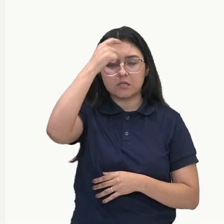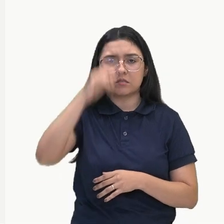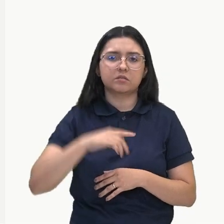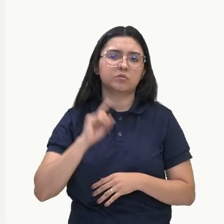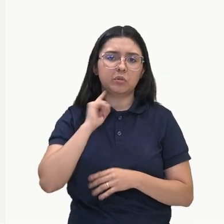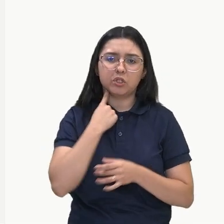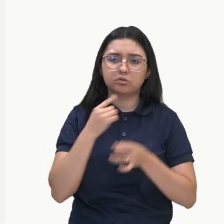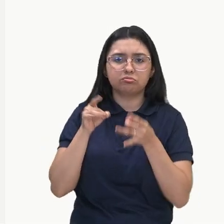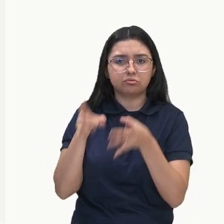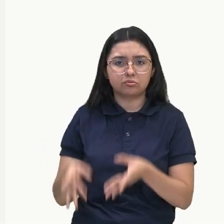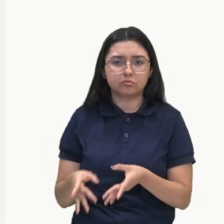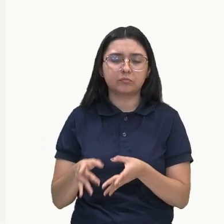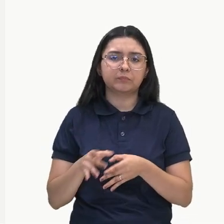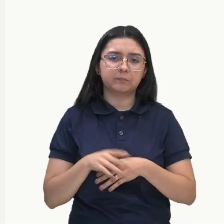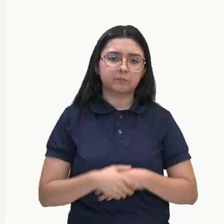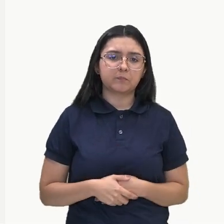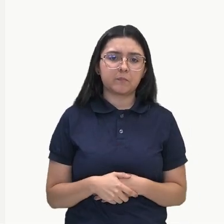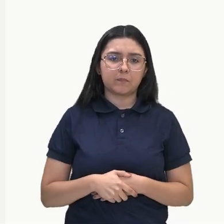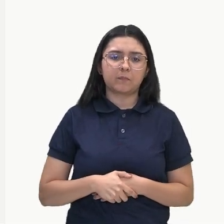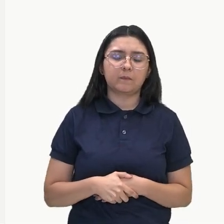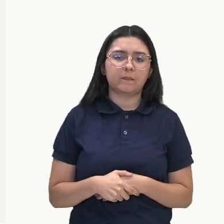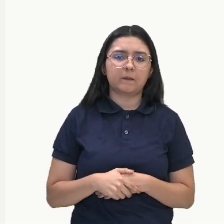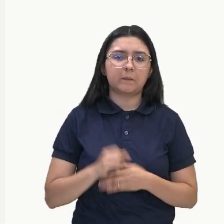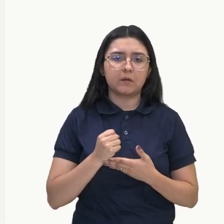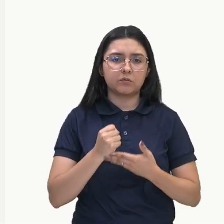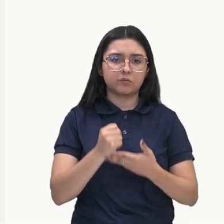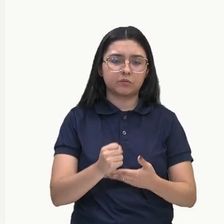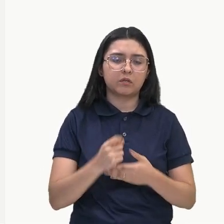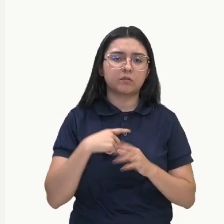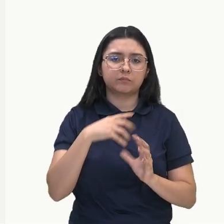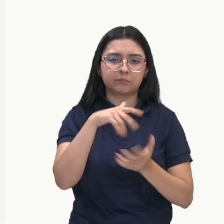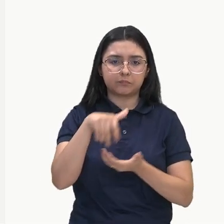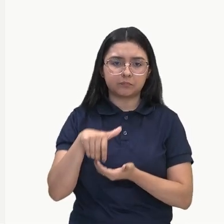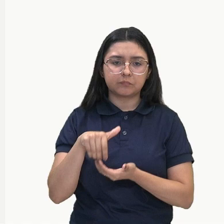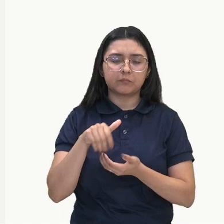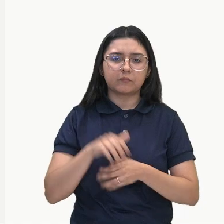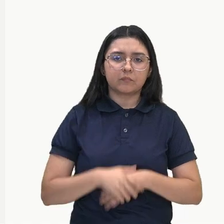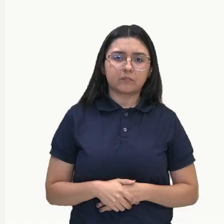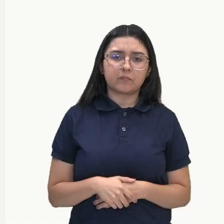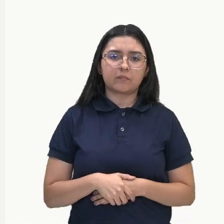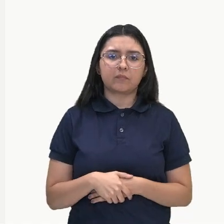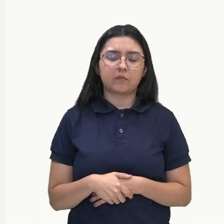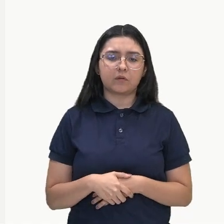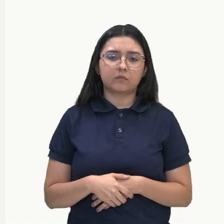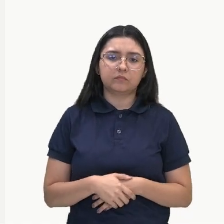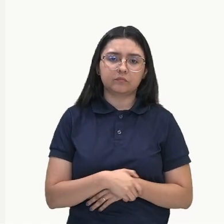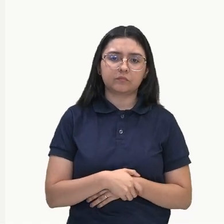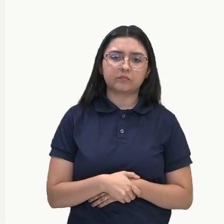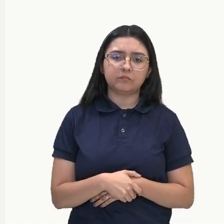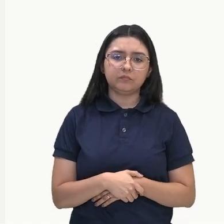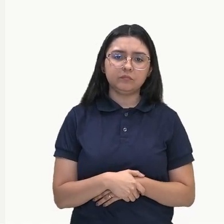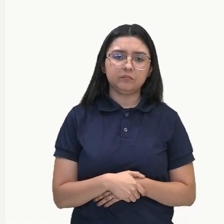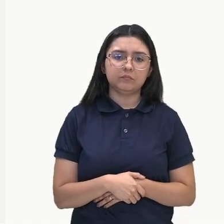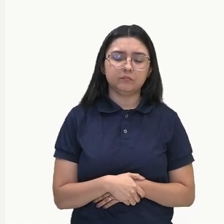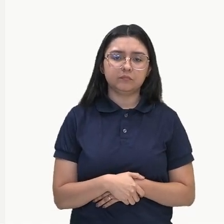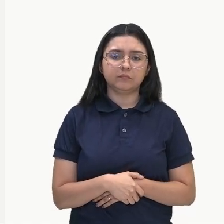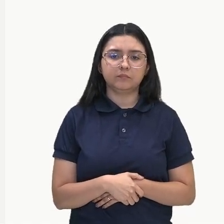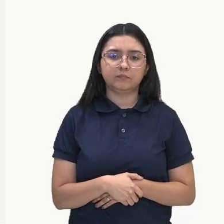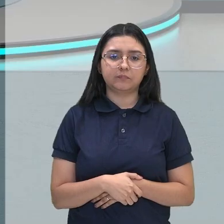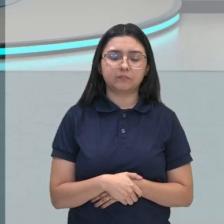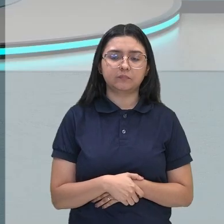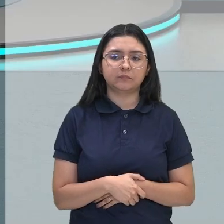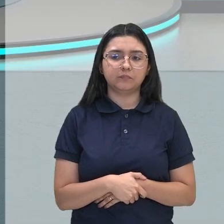nosso planeta vai agradecer, não é? Então, o nosso planeta conta com você. Então, essa é a ideia desse